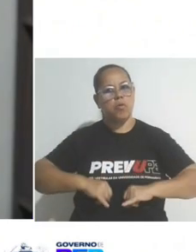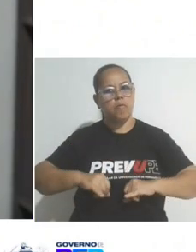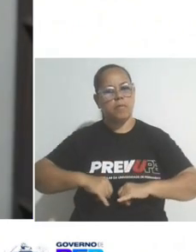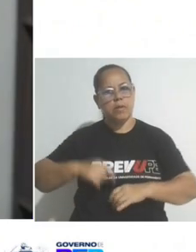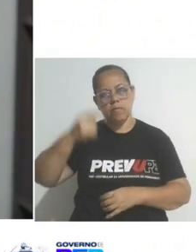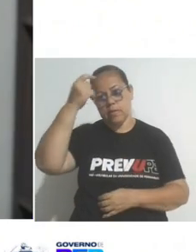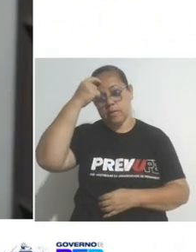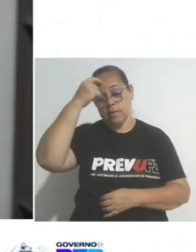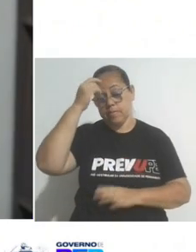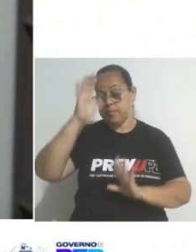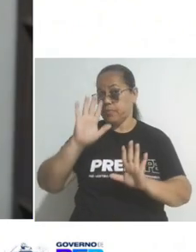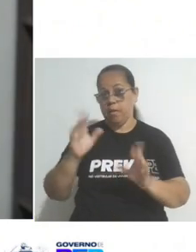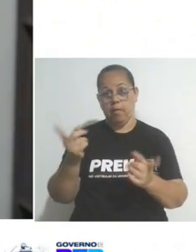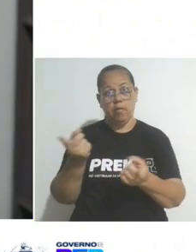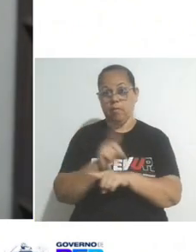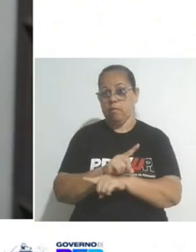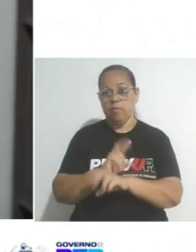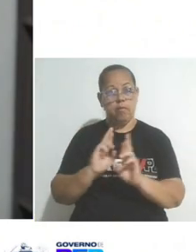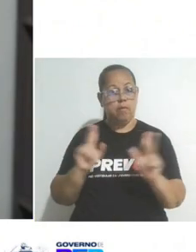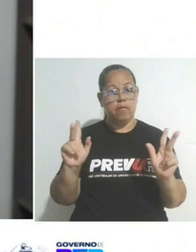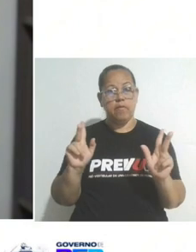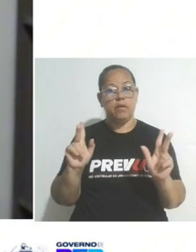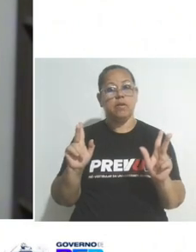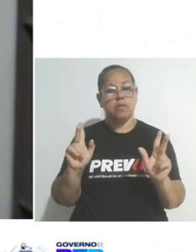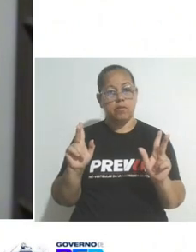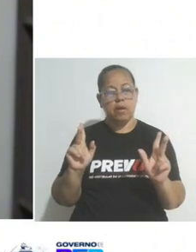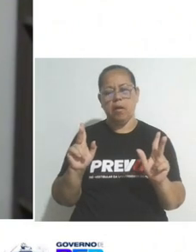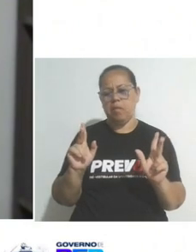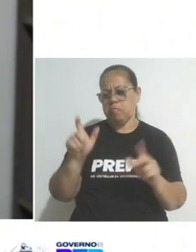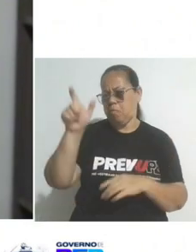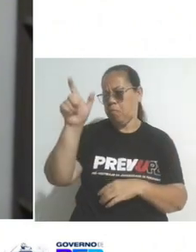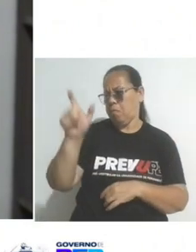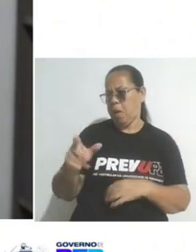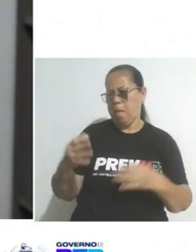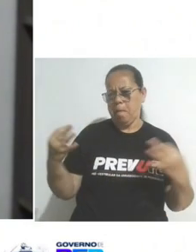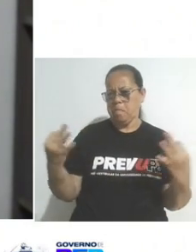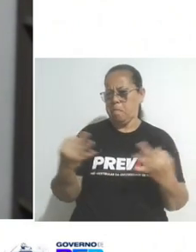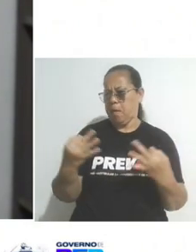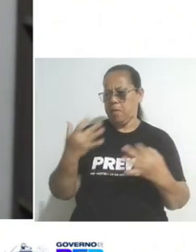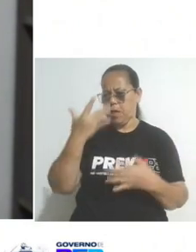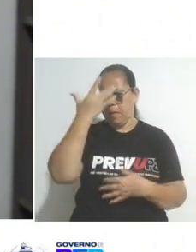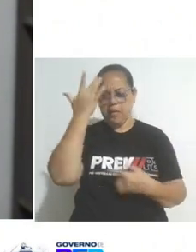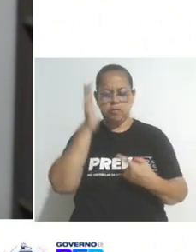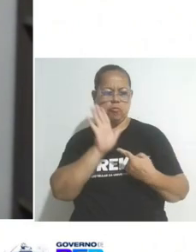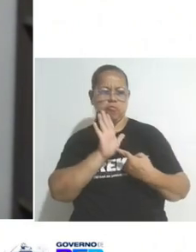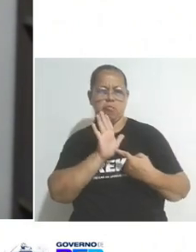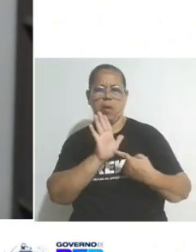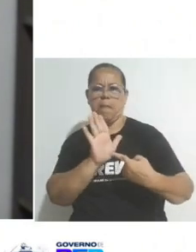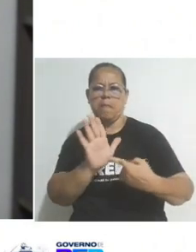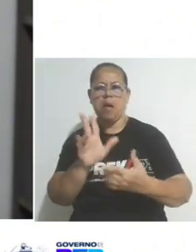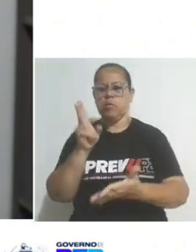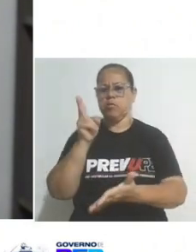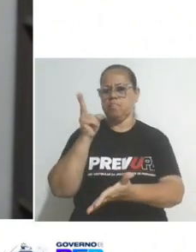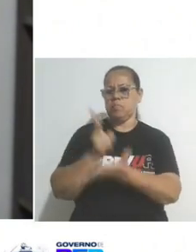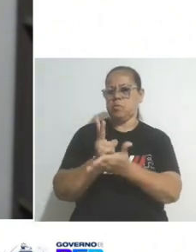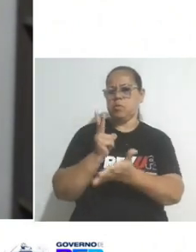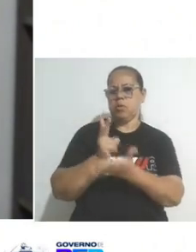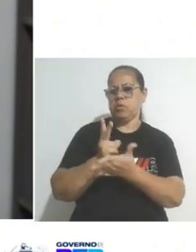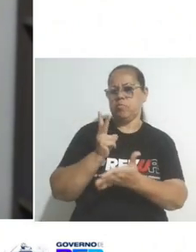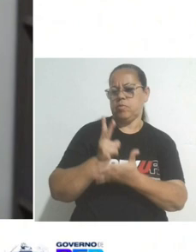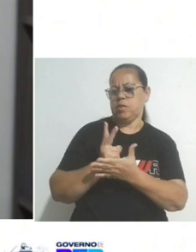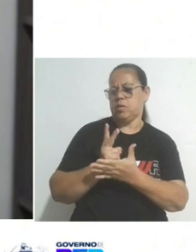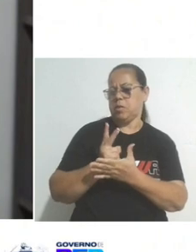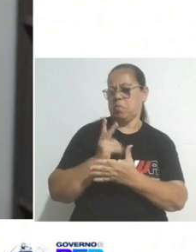contrário é exatamente esse ideal perfeito em que todos aparecem sempre na sua melhor